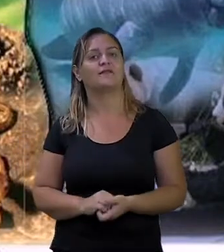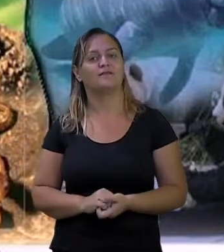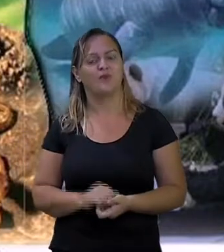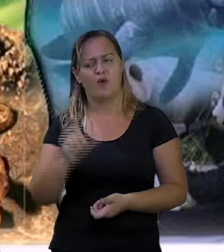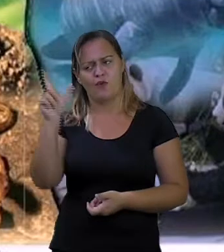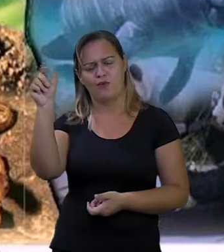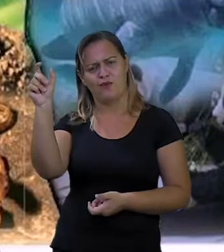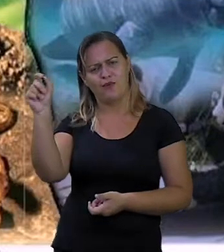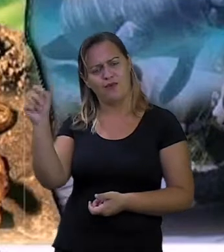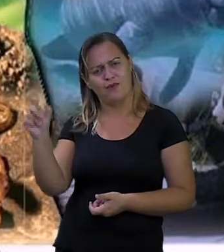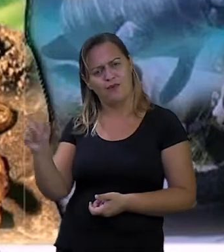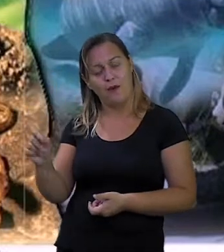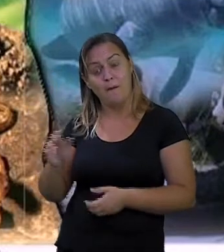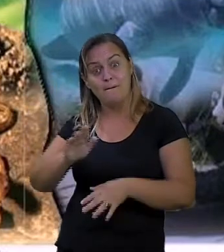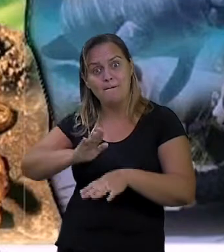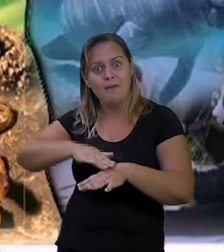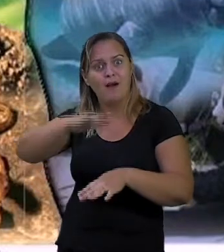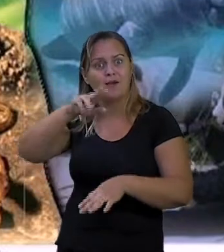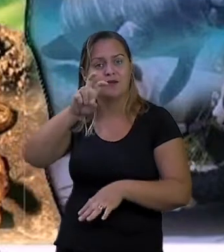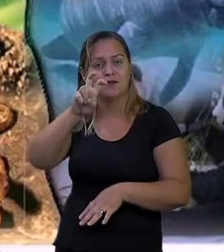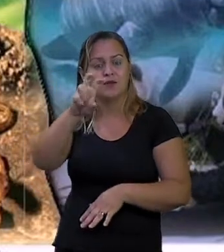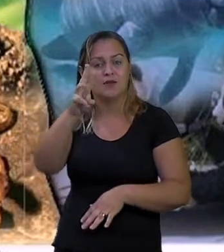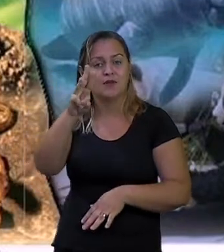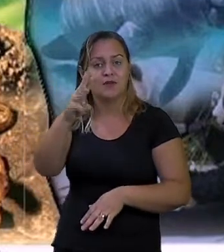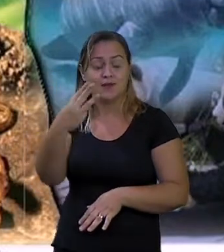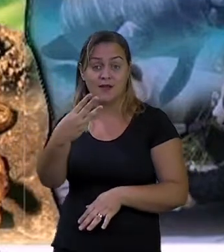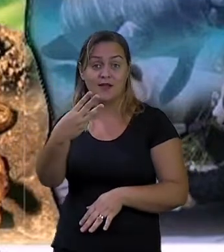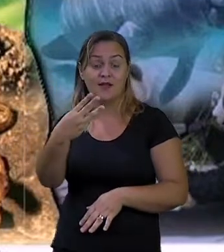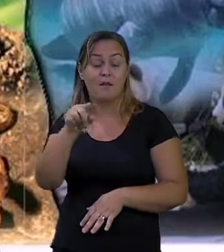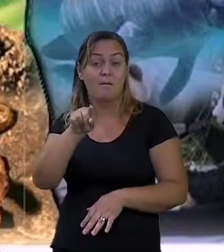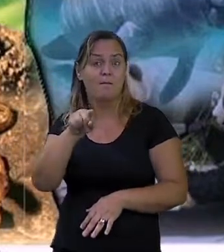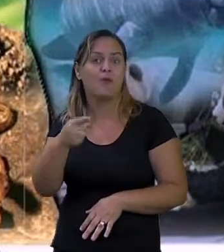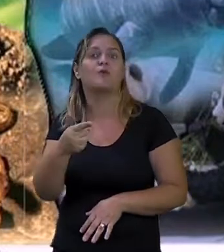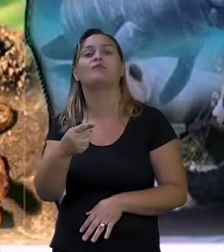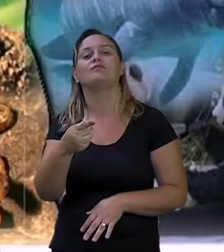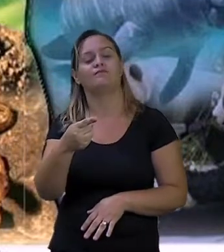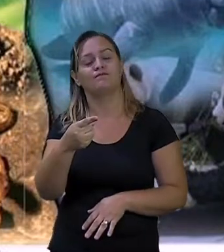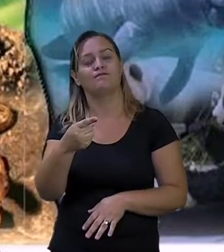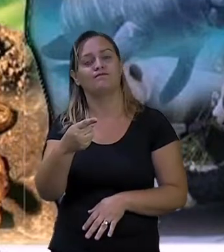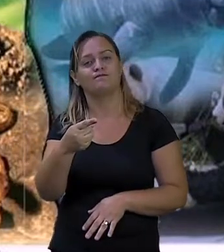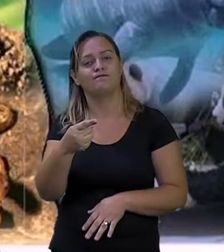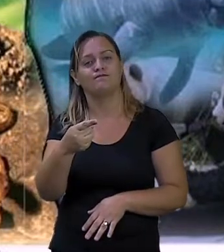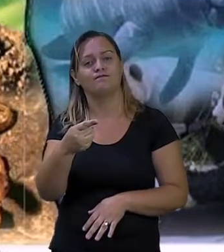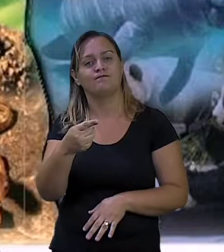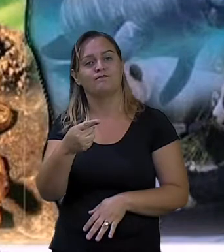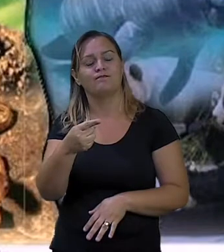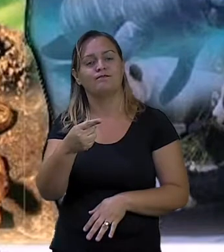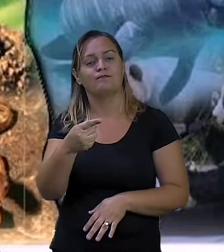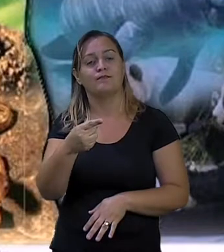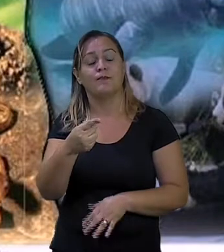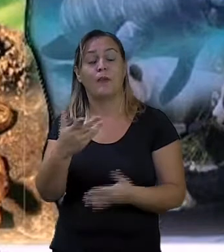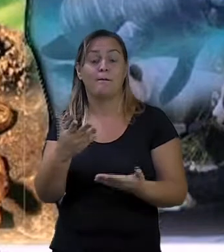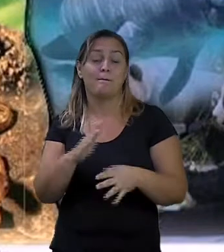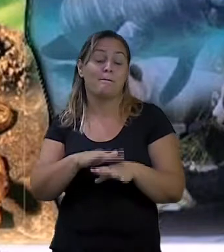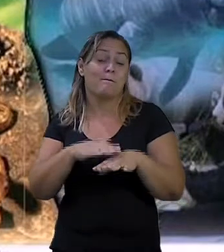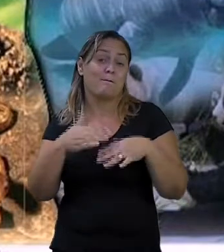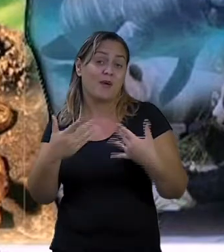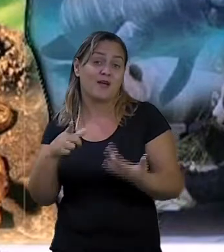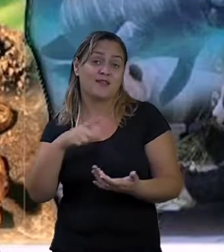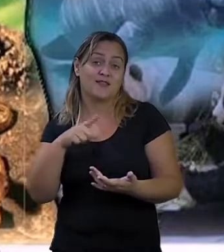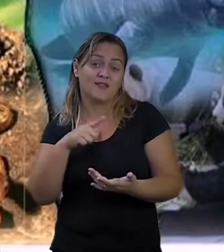parece muito, né? Mas ainda temos muitos que nem foram catalogados